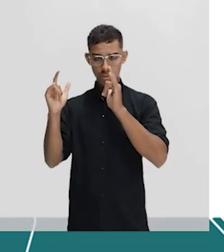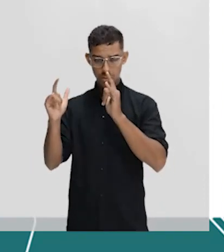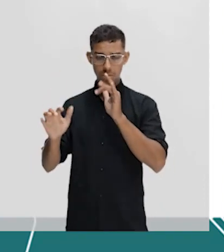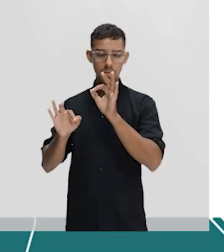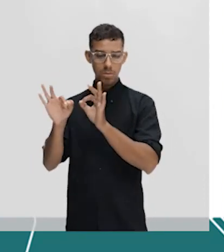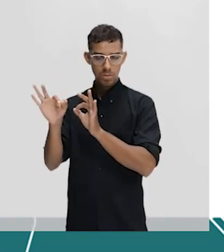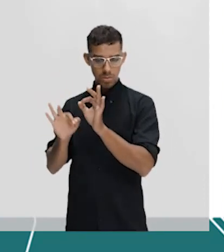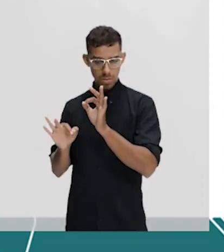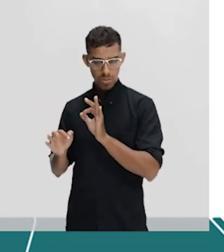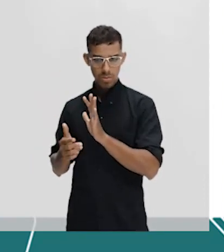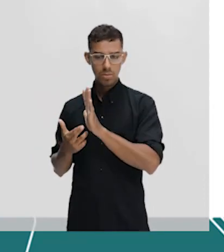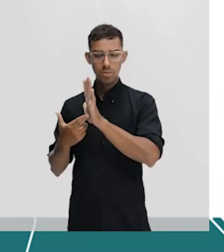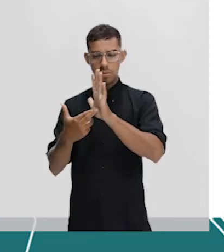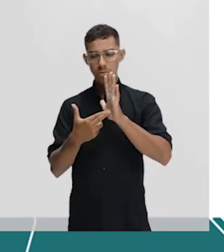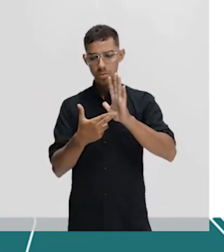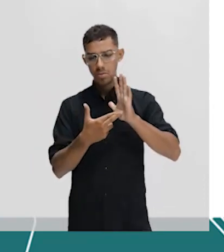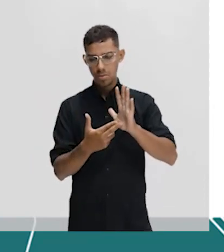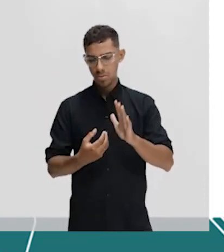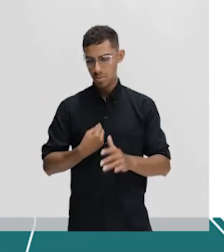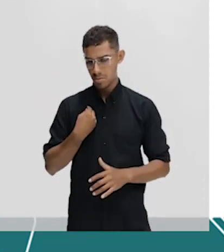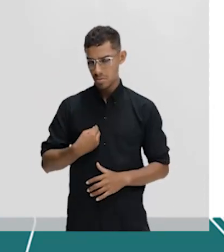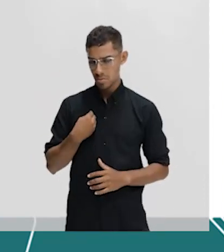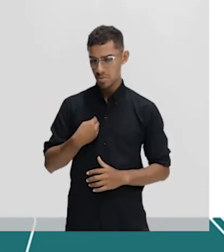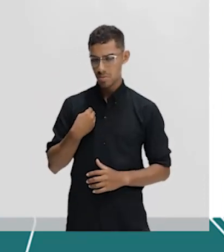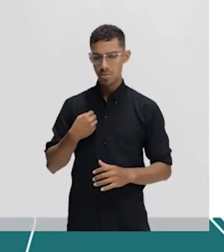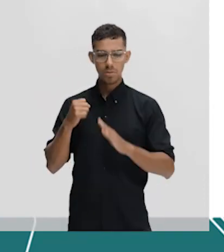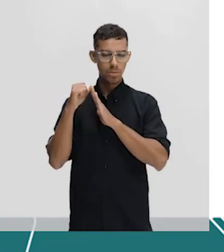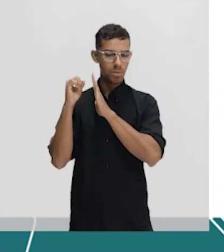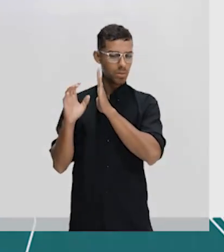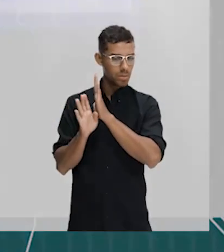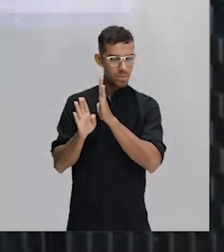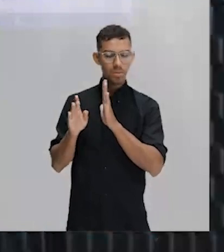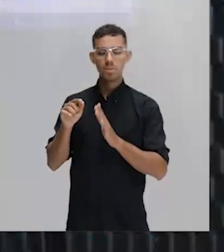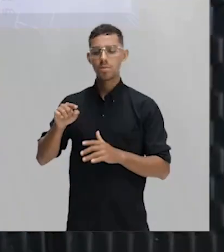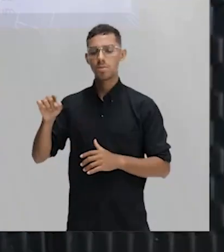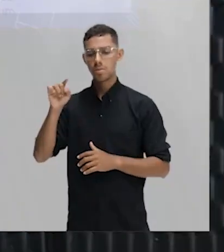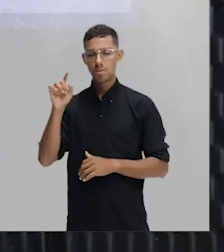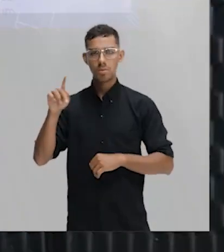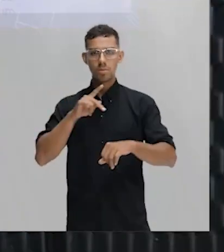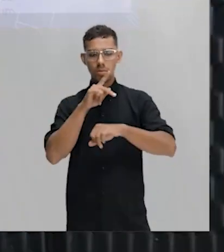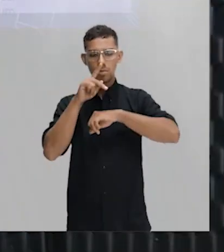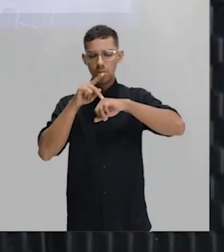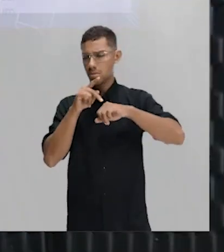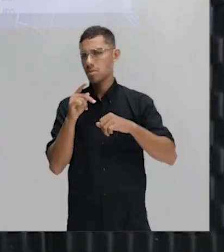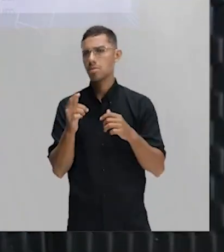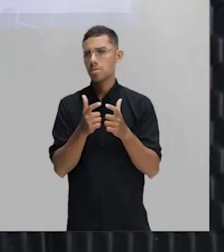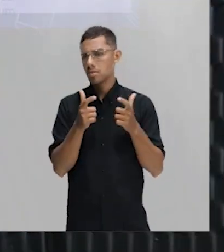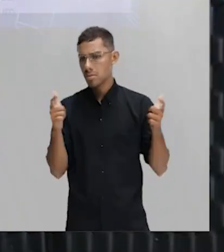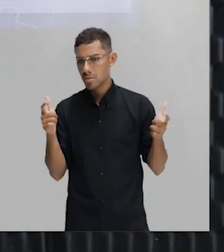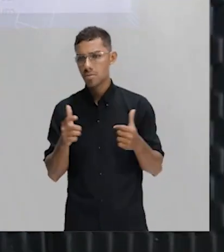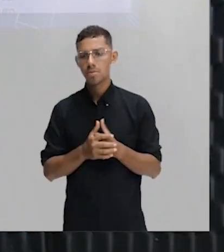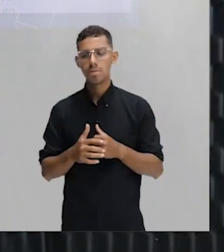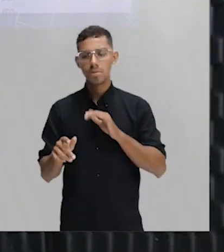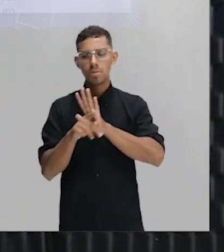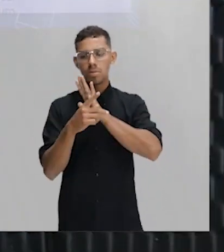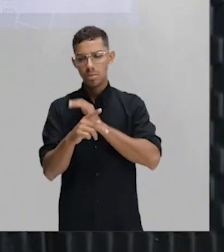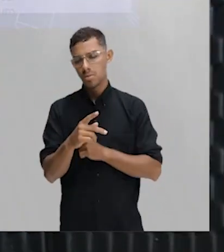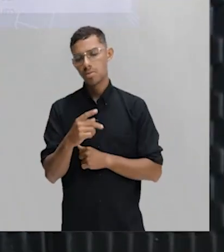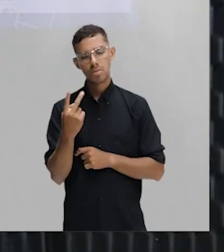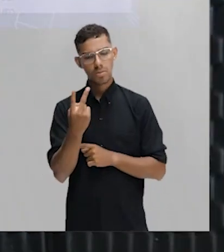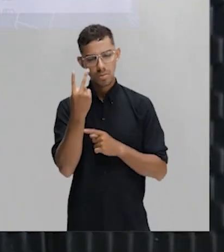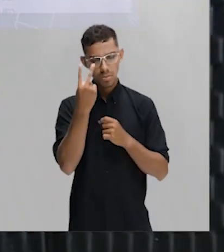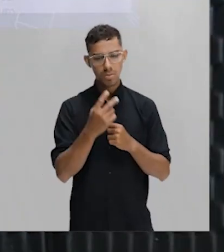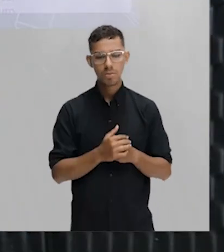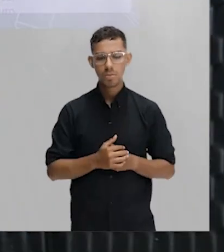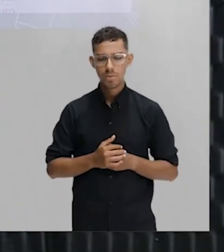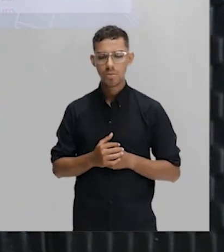ser a representação real e simbólica de um país que tem um apreço muito grande pelos próprios valores. O logotipo